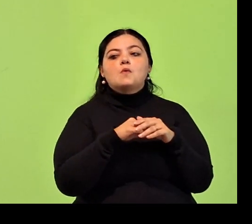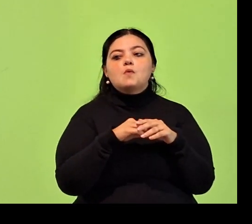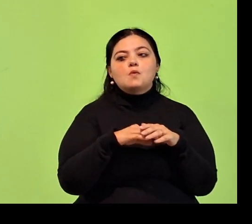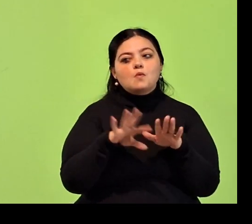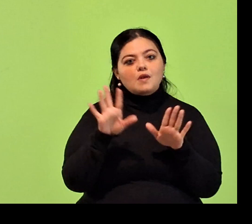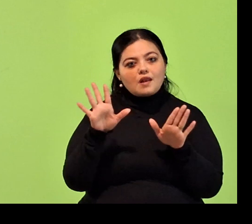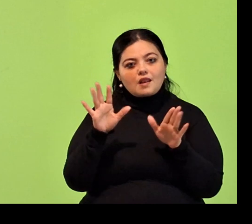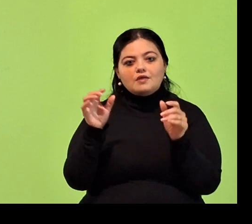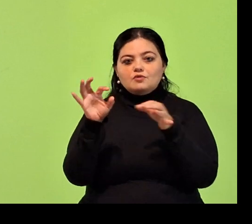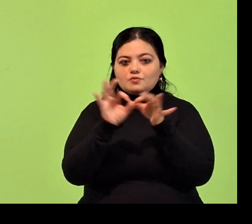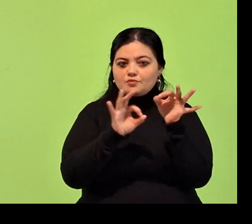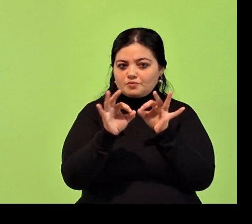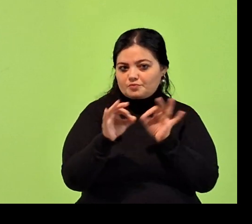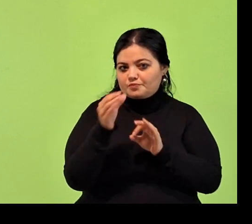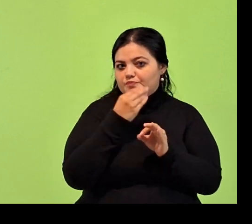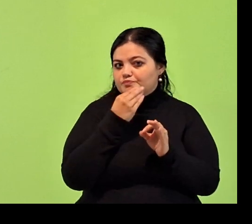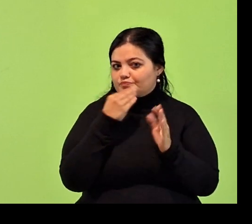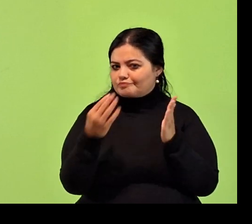Projeto Humanos.